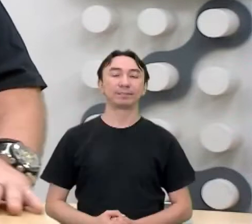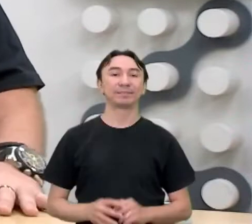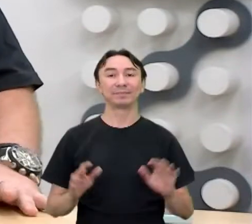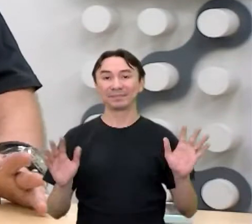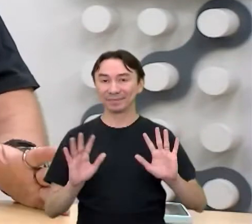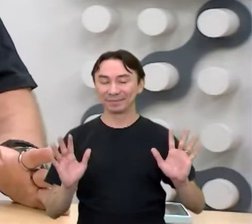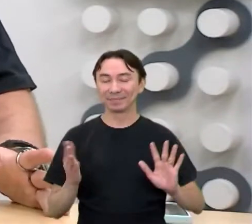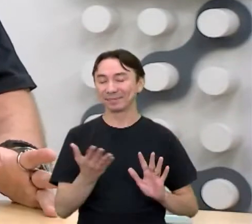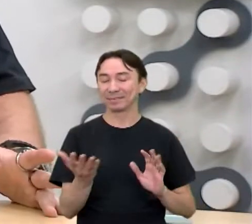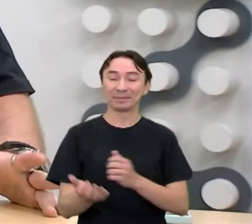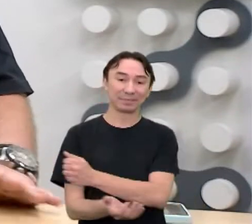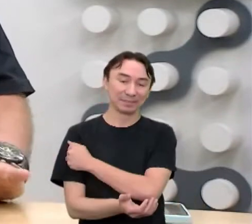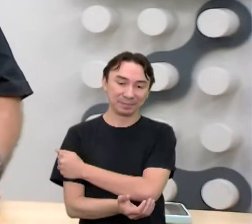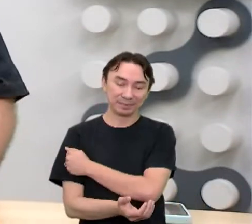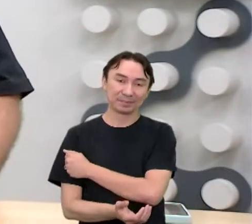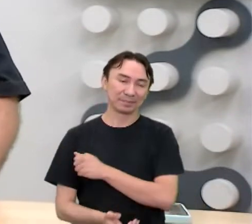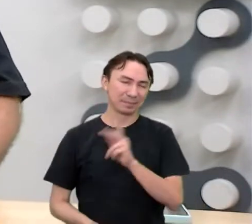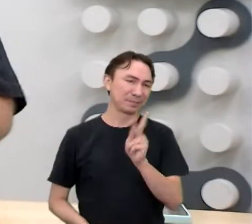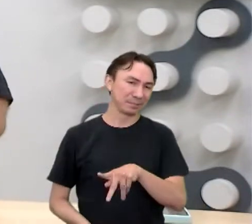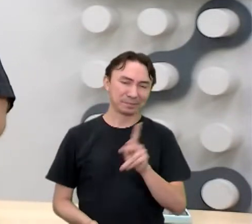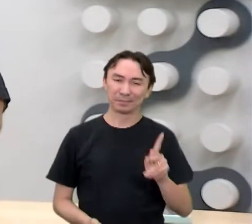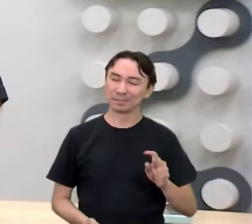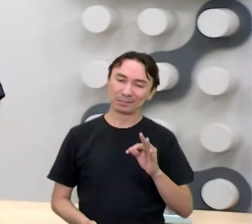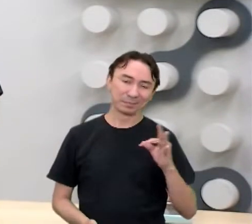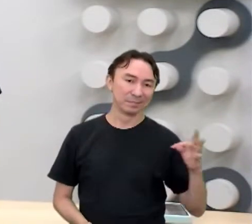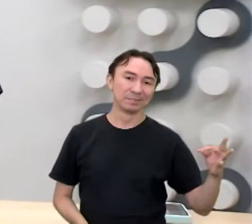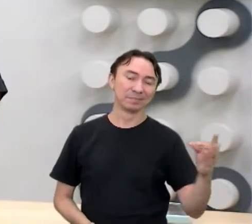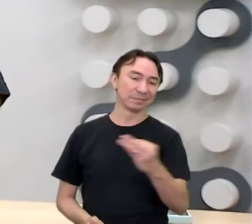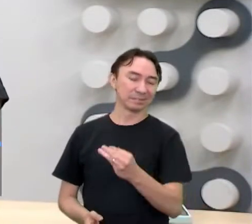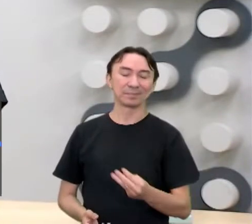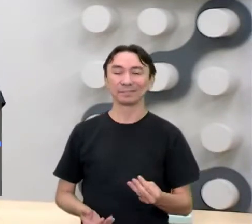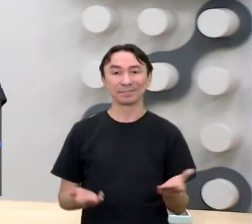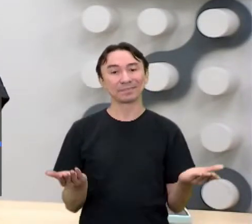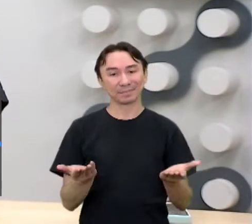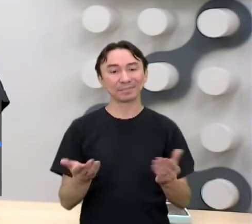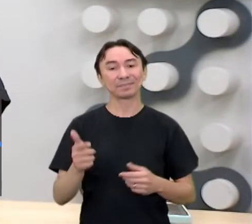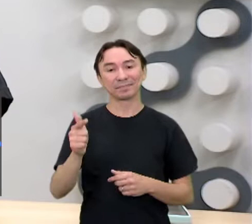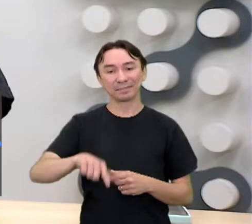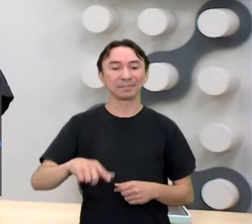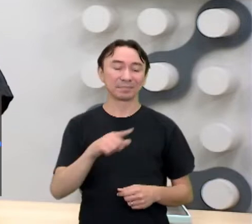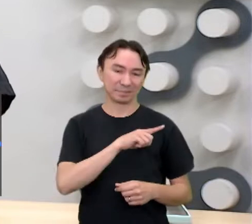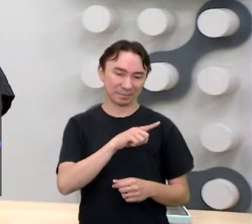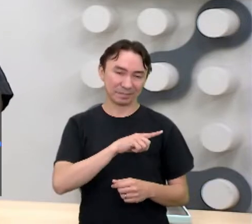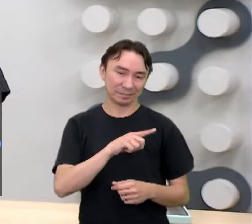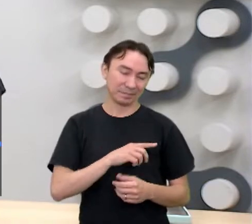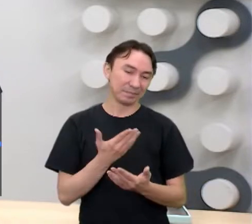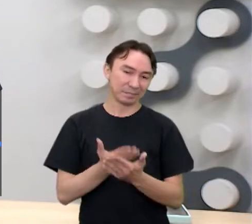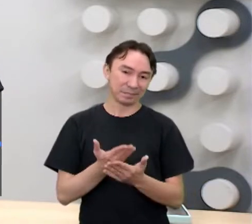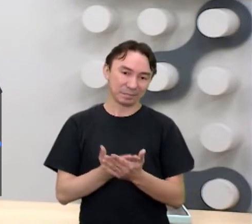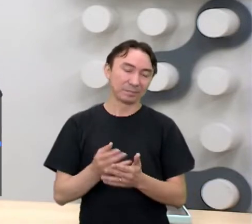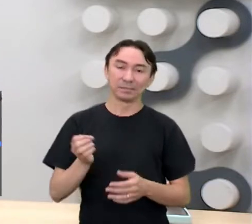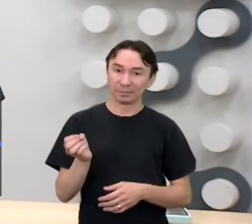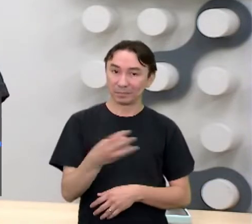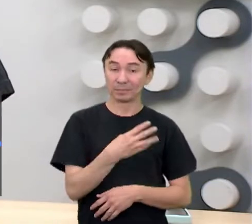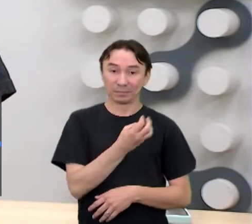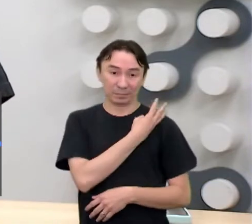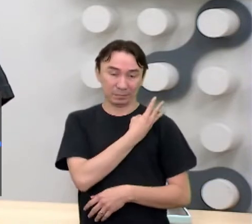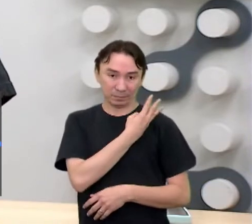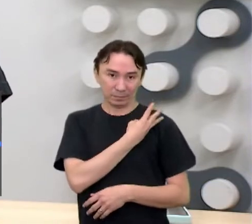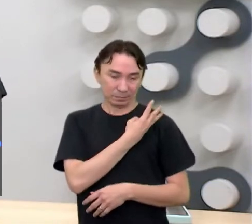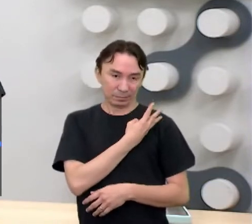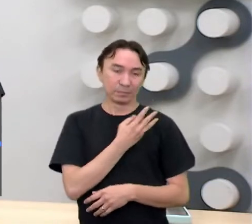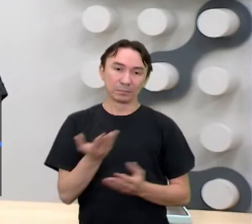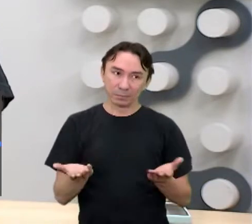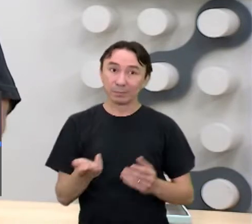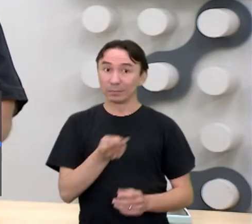Olá, alunos e professores e a todos que irão acompanhar mais essa aula aí do novo ensino médio, da segunda série. Nós vamos estar